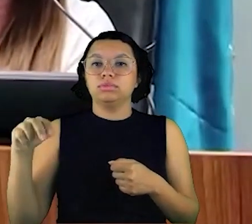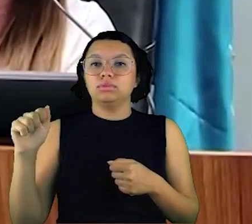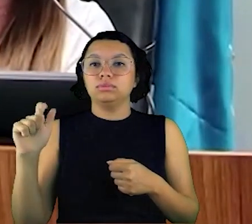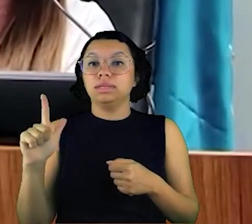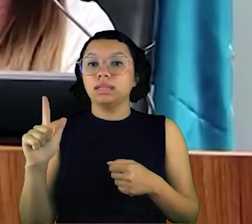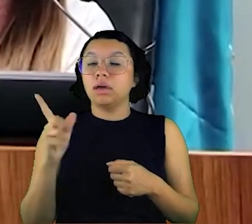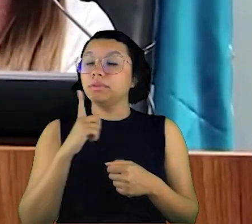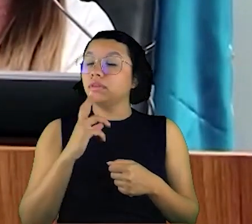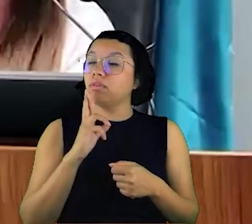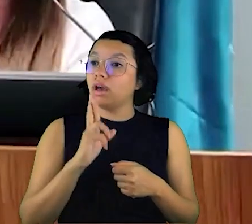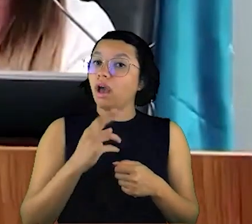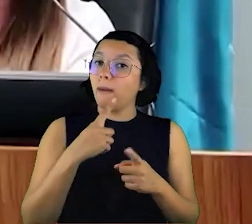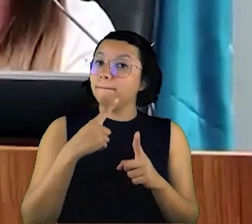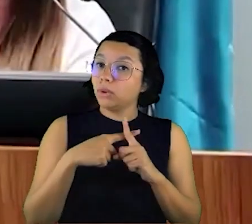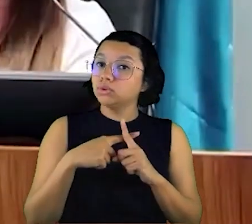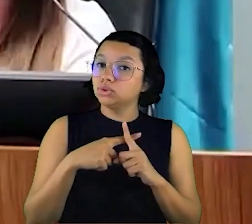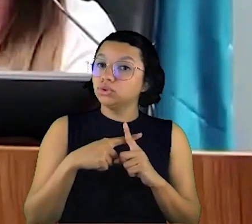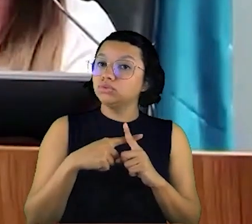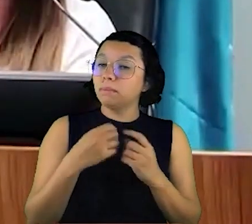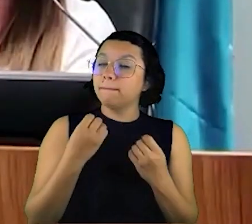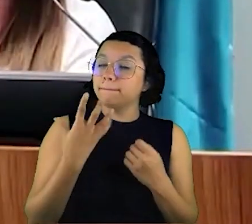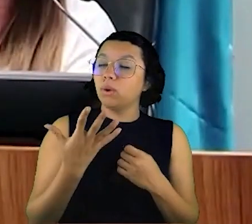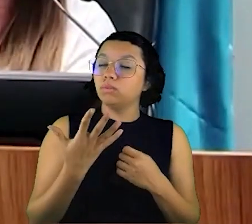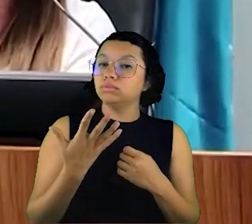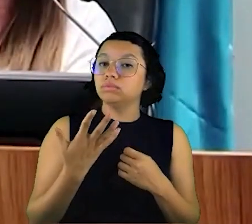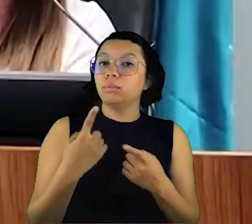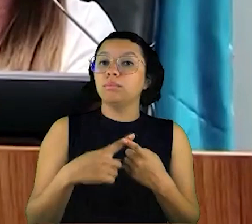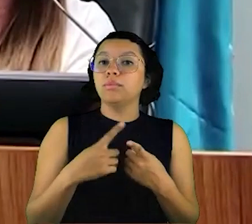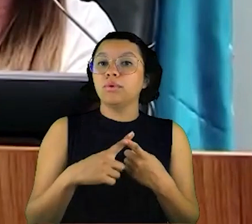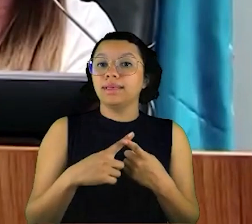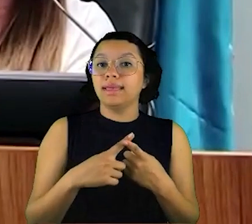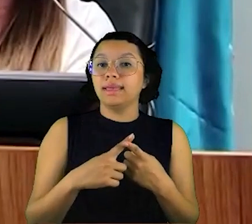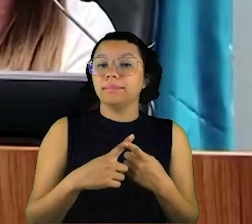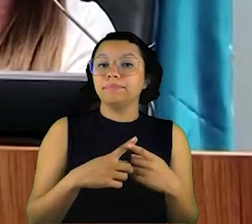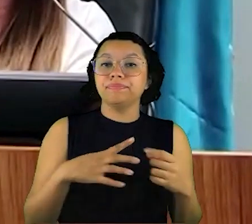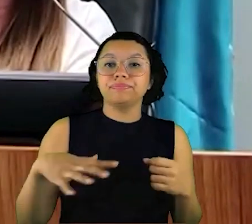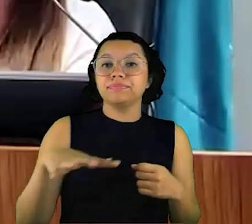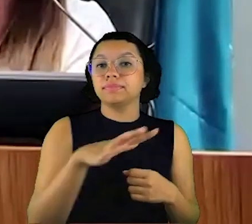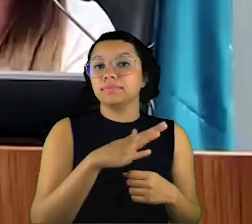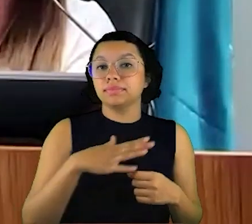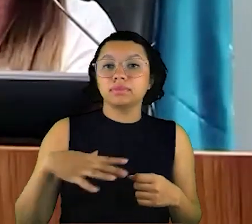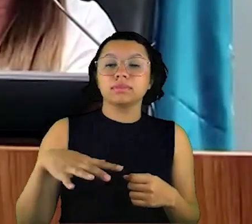com um resultado bastante positivo, mas porque as condições locais